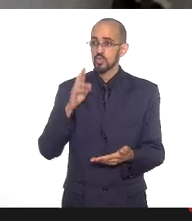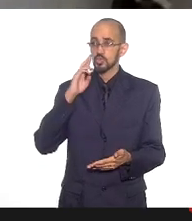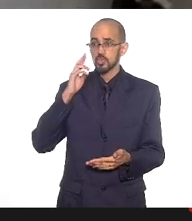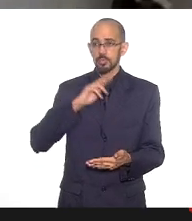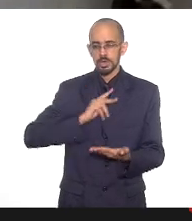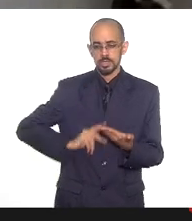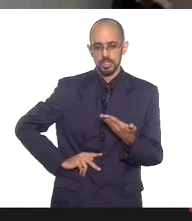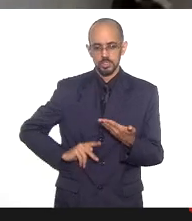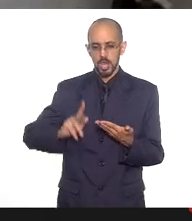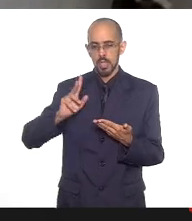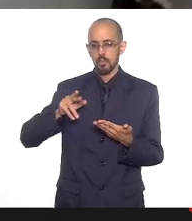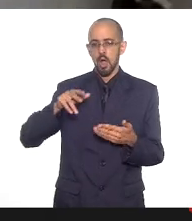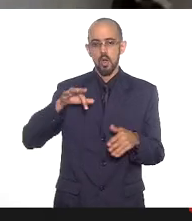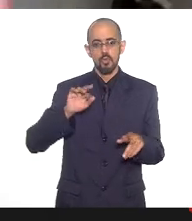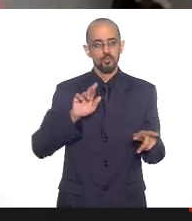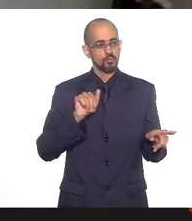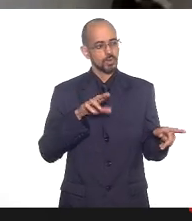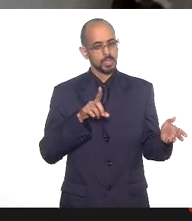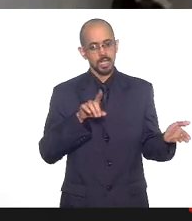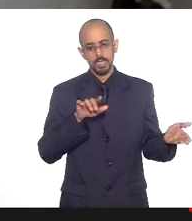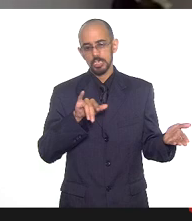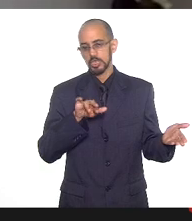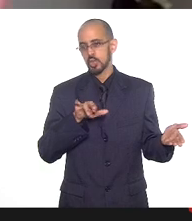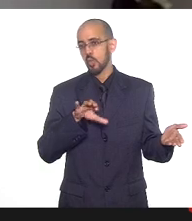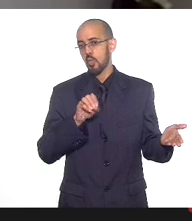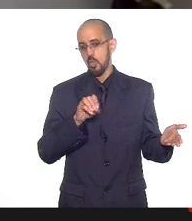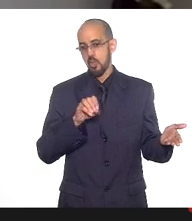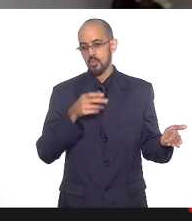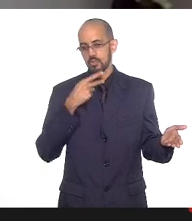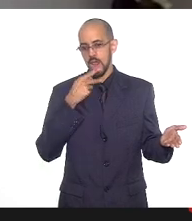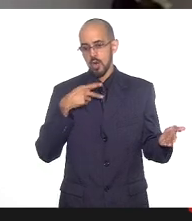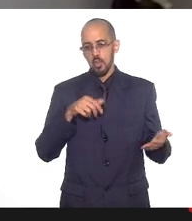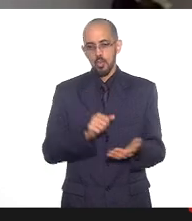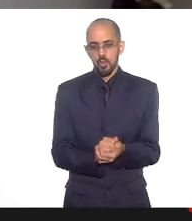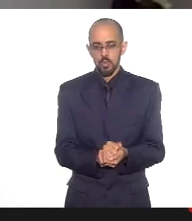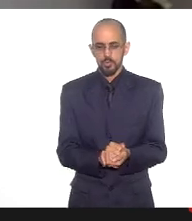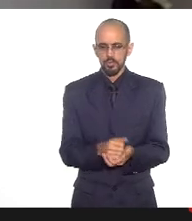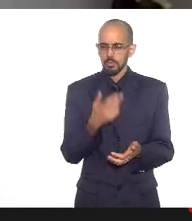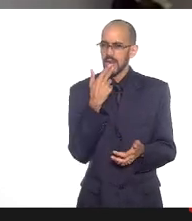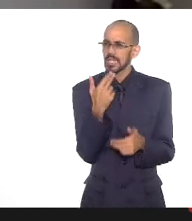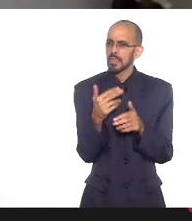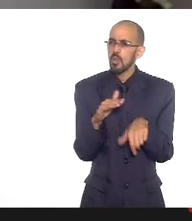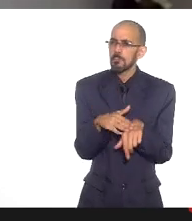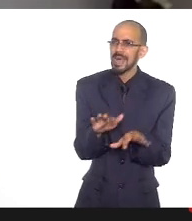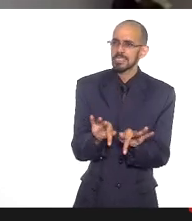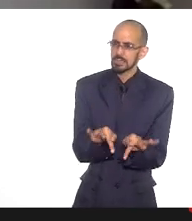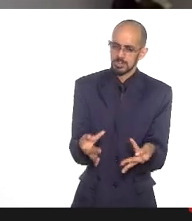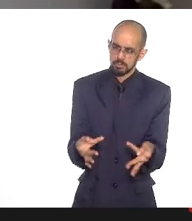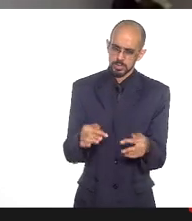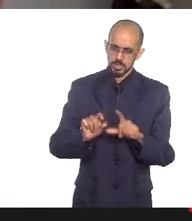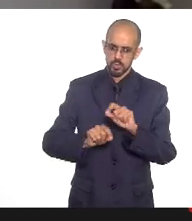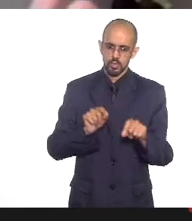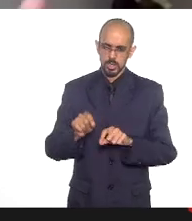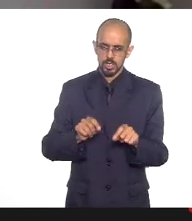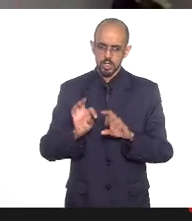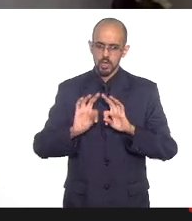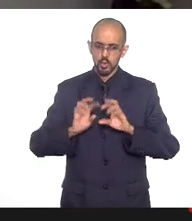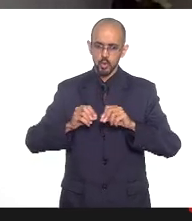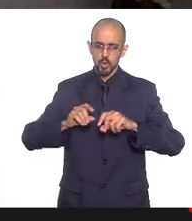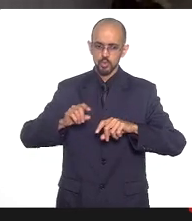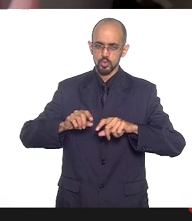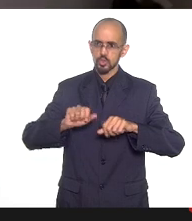amigo Frederico acabou de dizer. Eu acho que, tentando colocar uma linguagem mais simples, é dizer o seguinte, todos aqueles